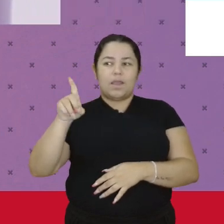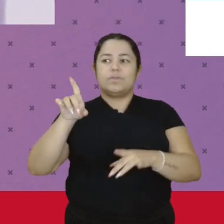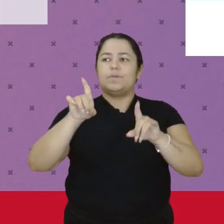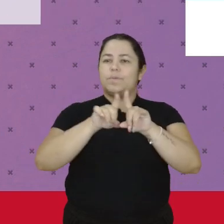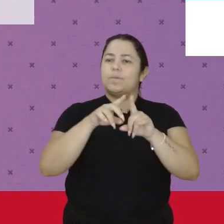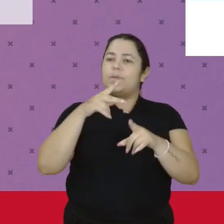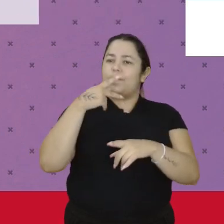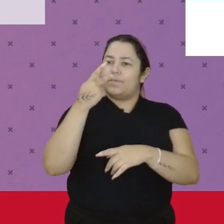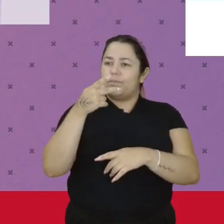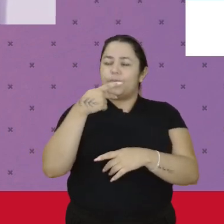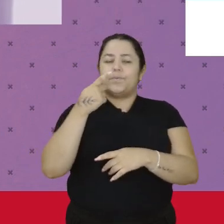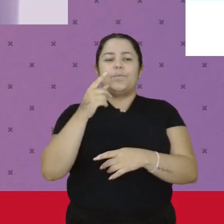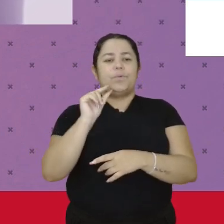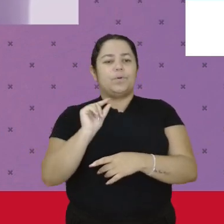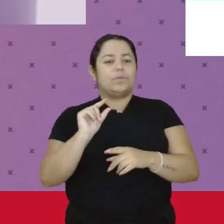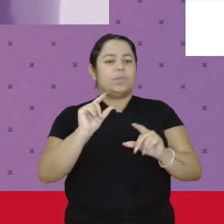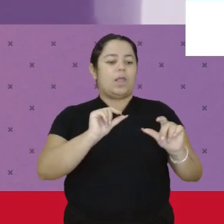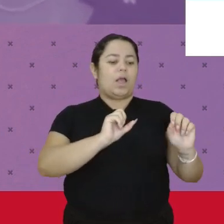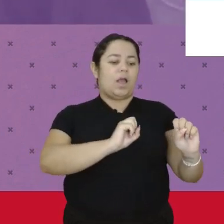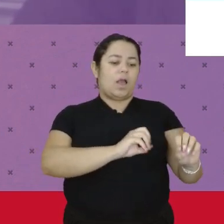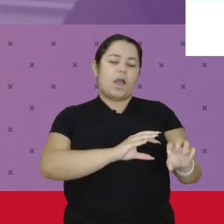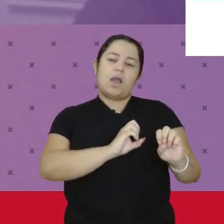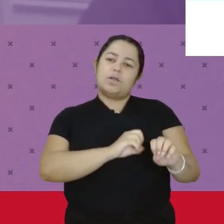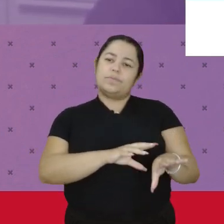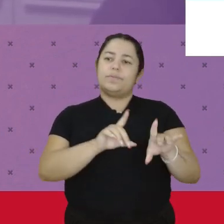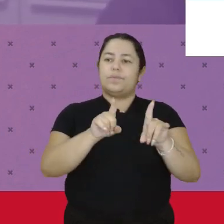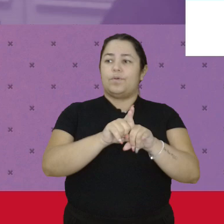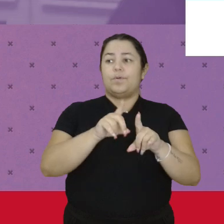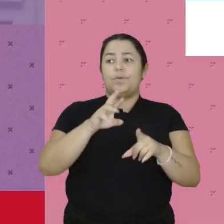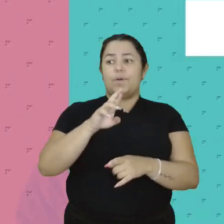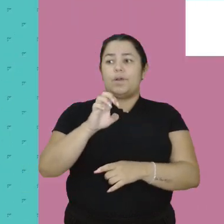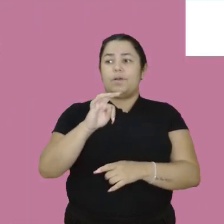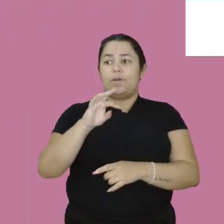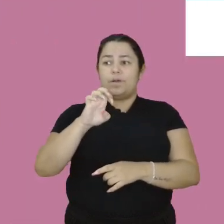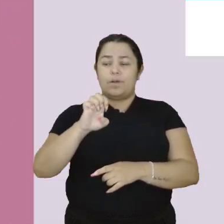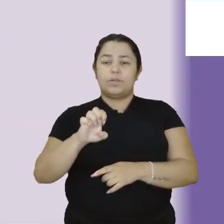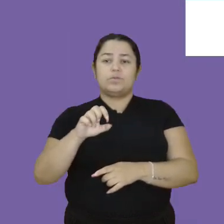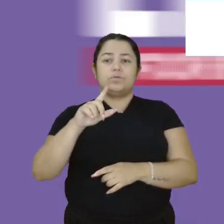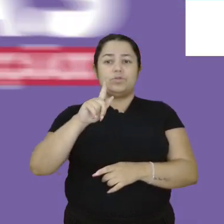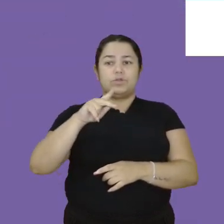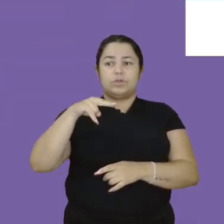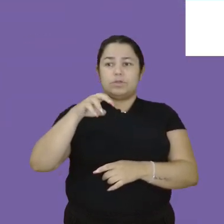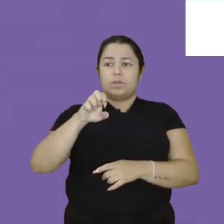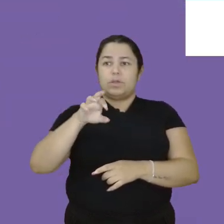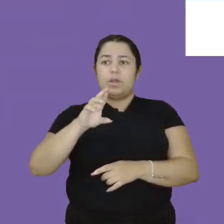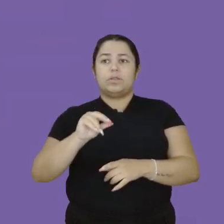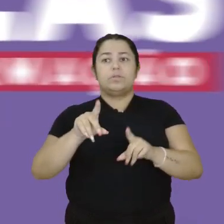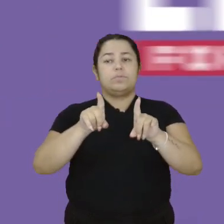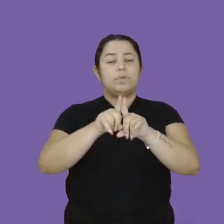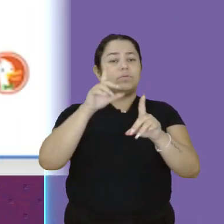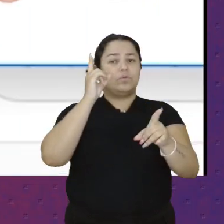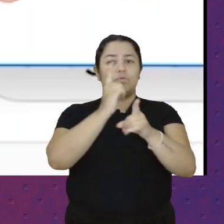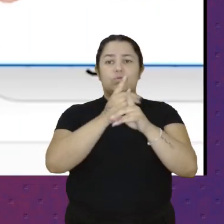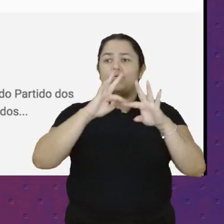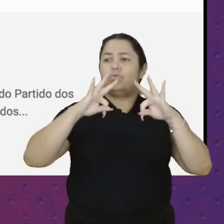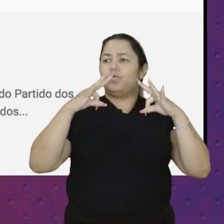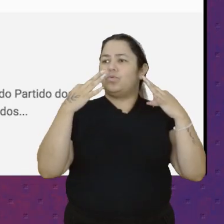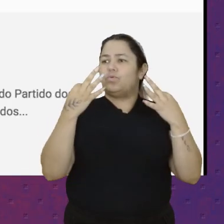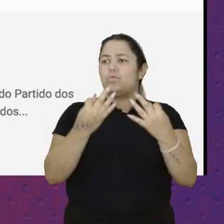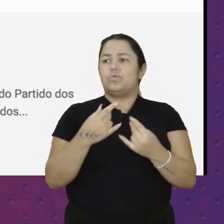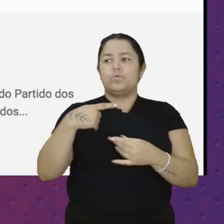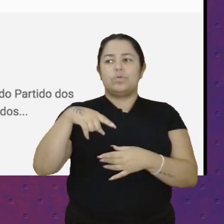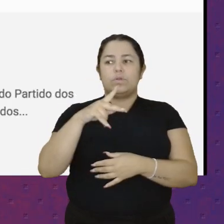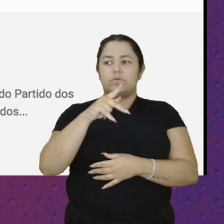pouco sobre a educação, com recortes de gênero, raça e classe. Você encontra todos os nossos programas